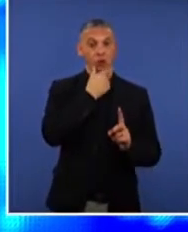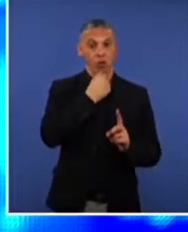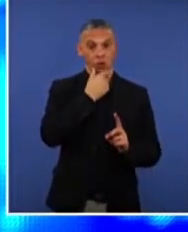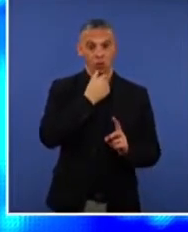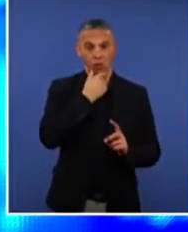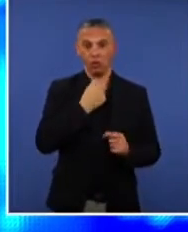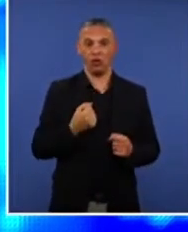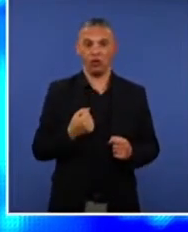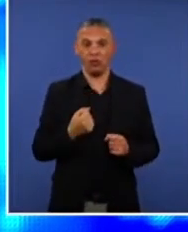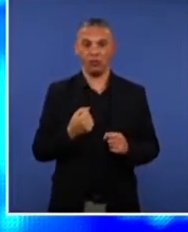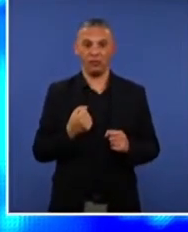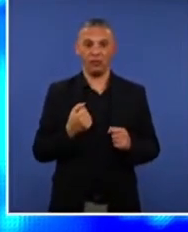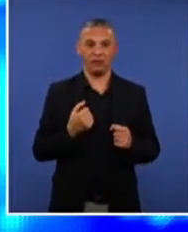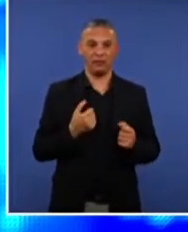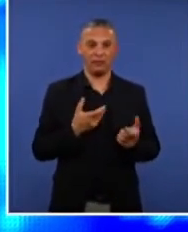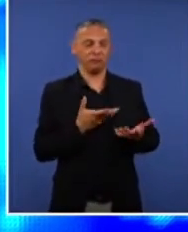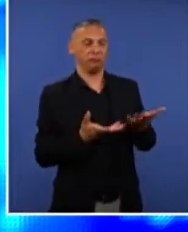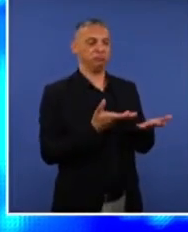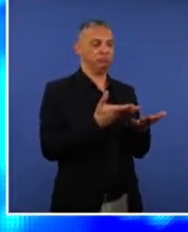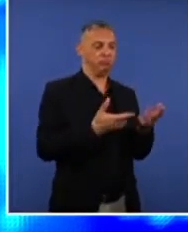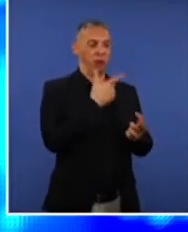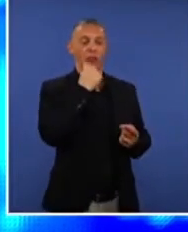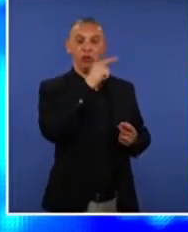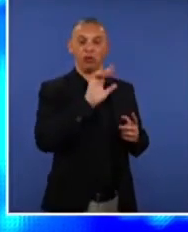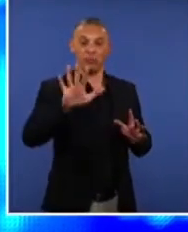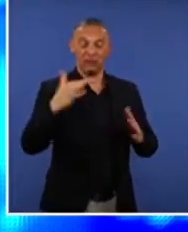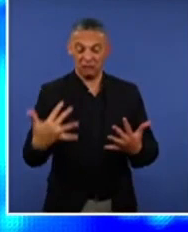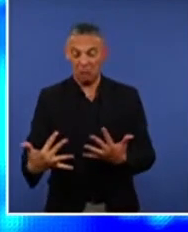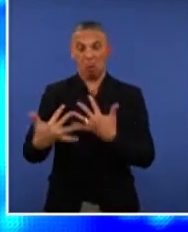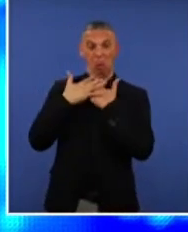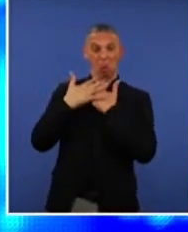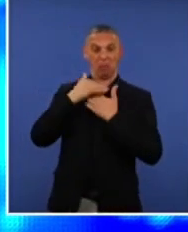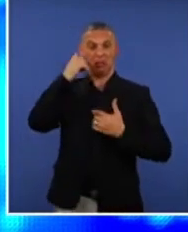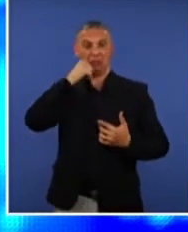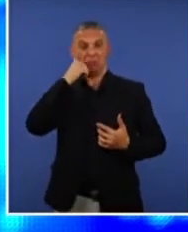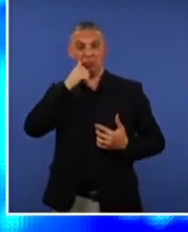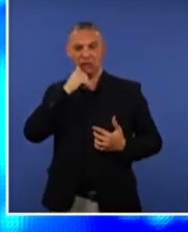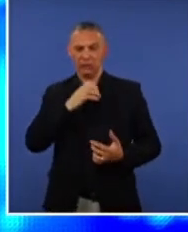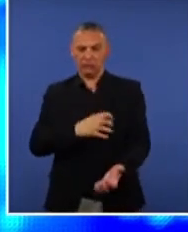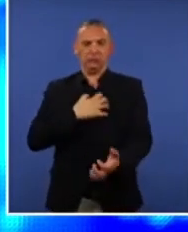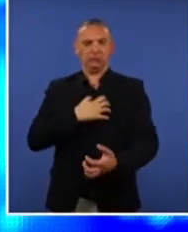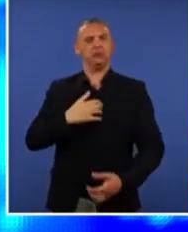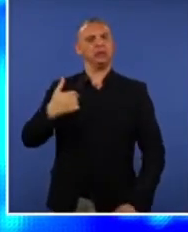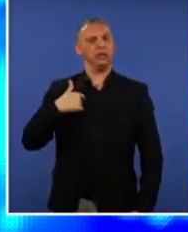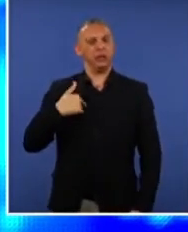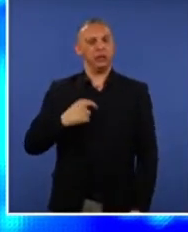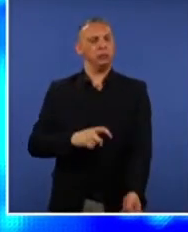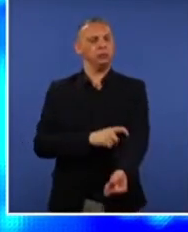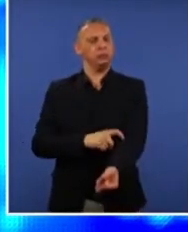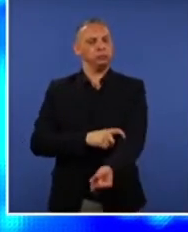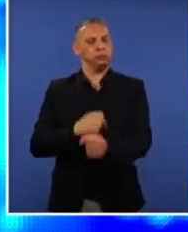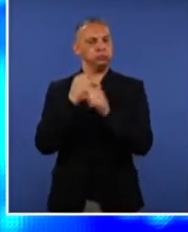são tchutchuca como outros homens, mas vêm para cima da gente sendo tigrão, eu fico